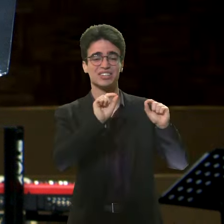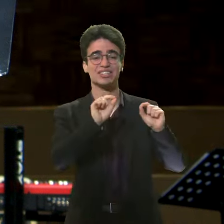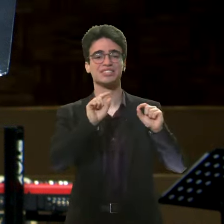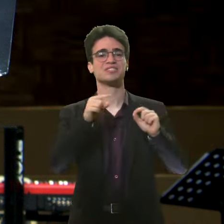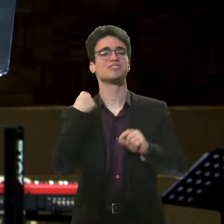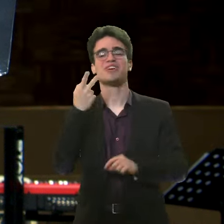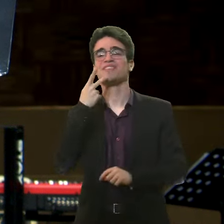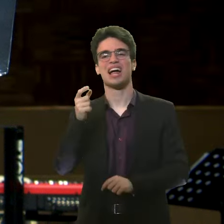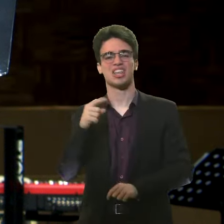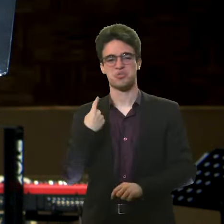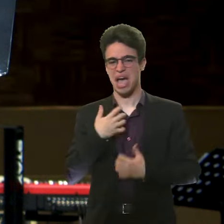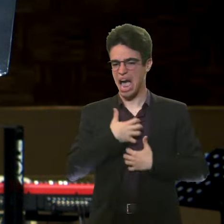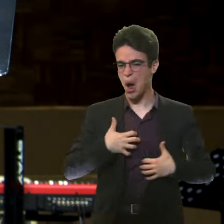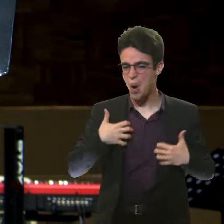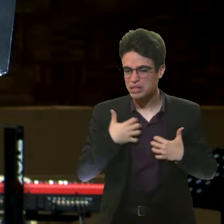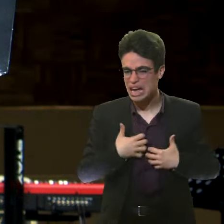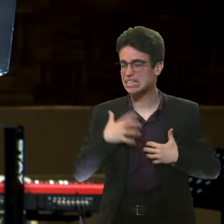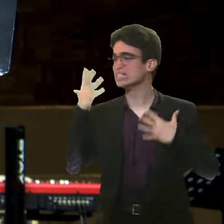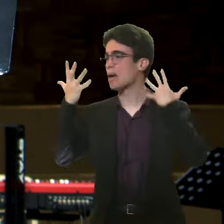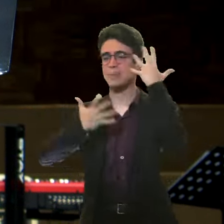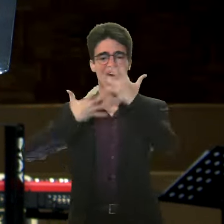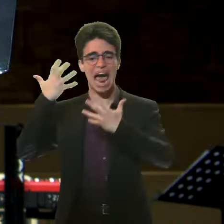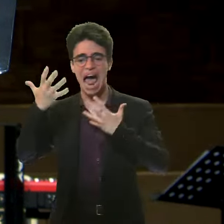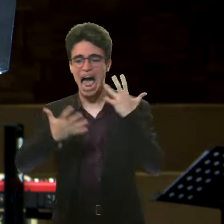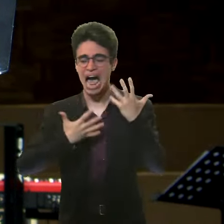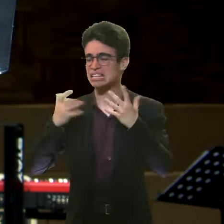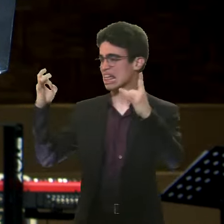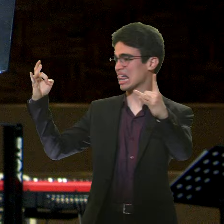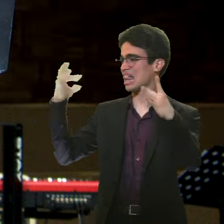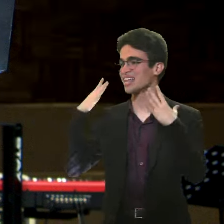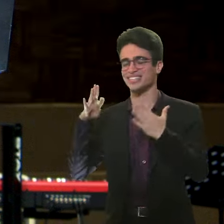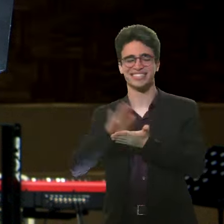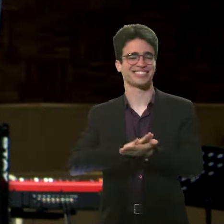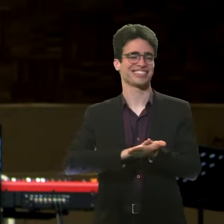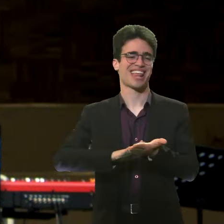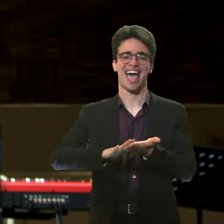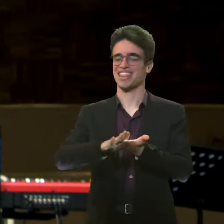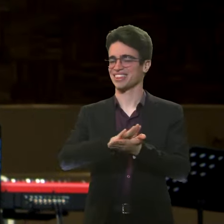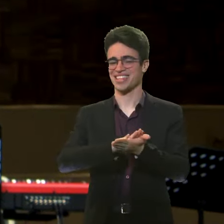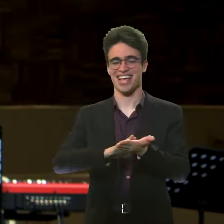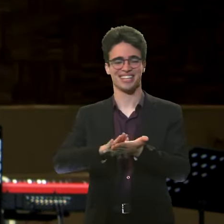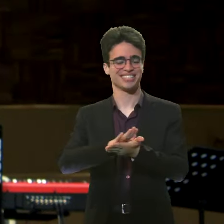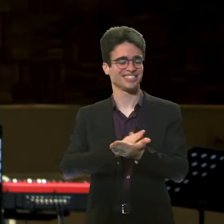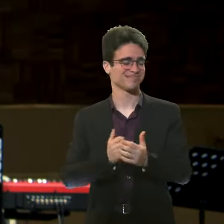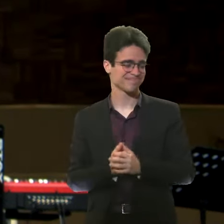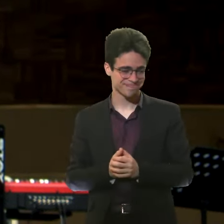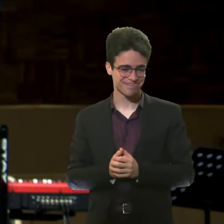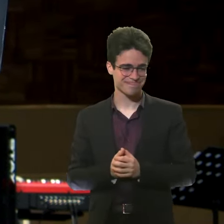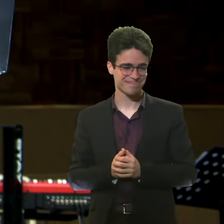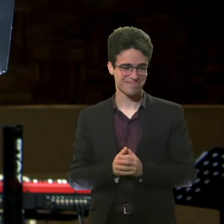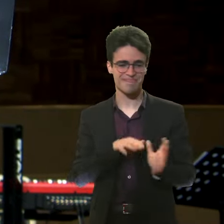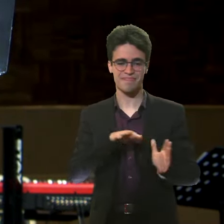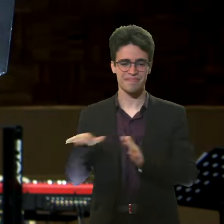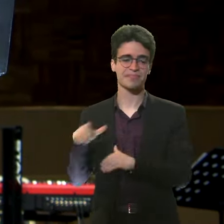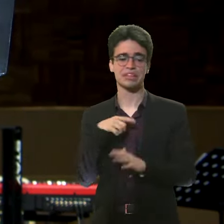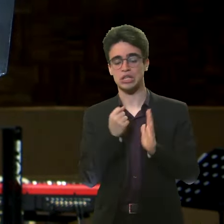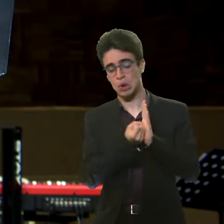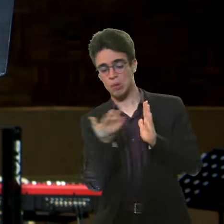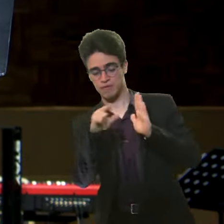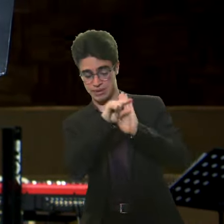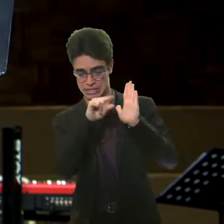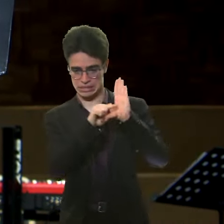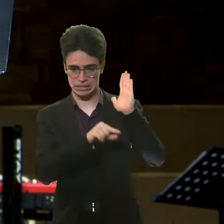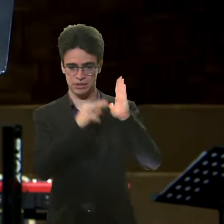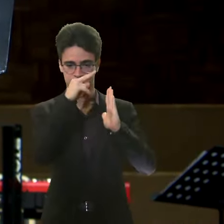angustiados, desesperados, desamparados. Eu vou ler alguns versículos que falam sobre isso, para você não achar que é